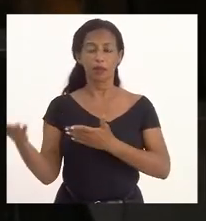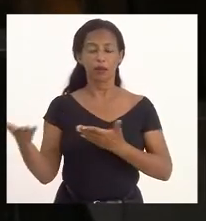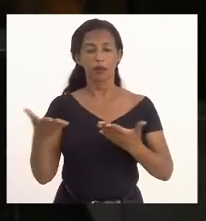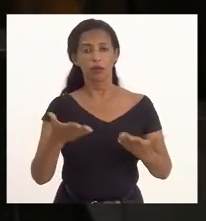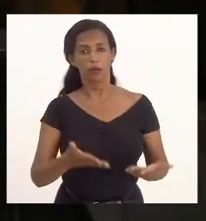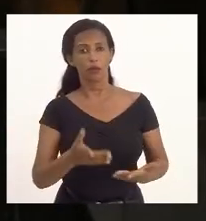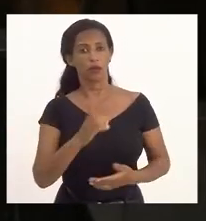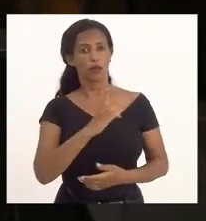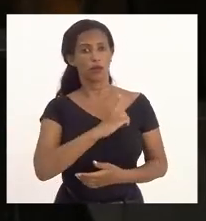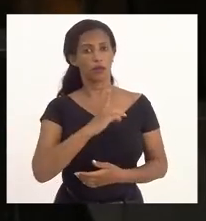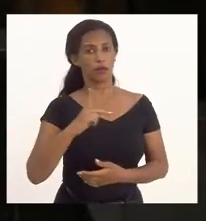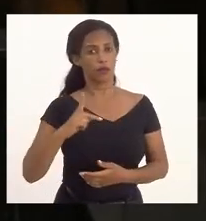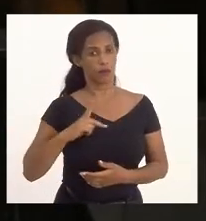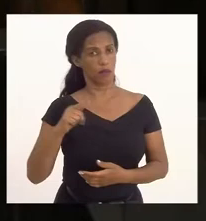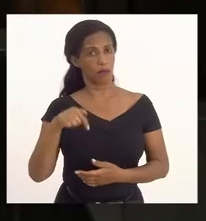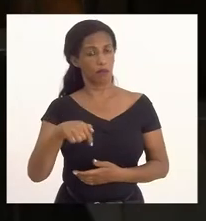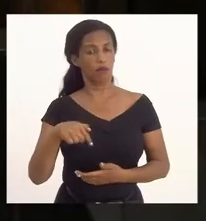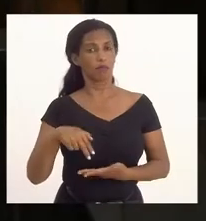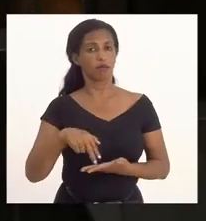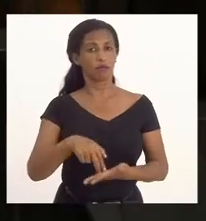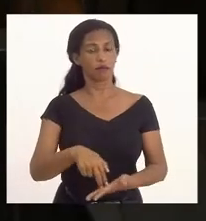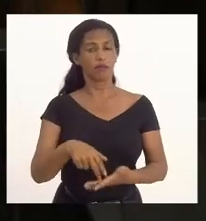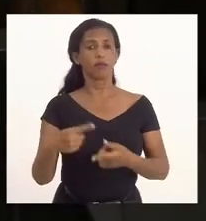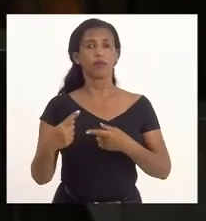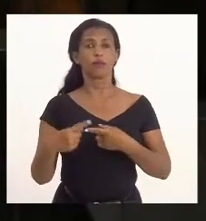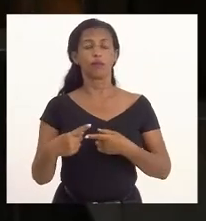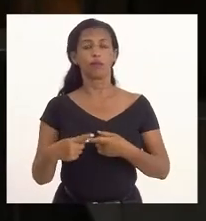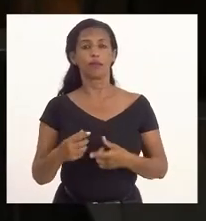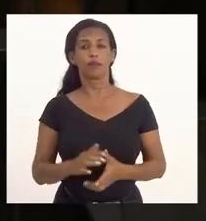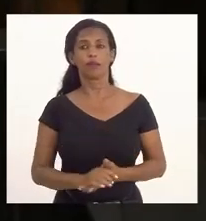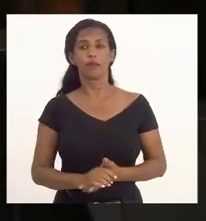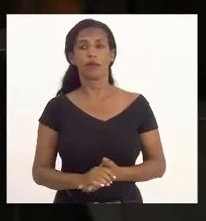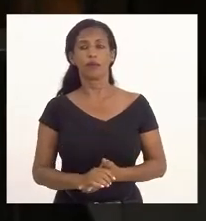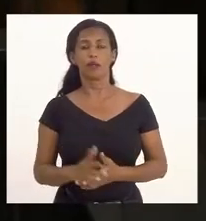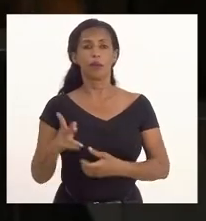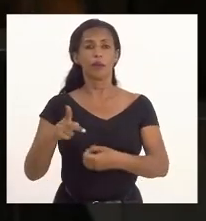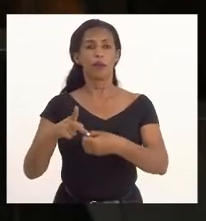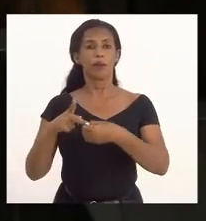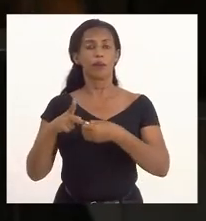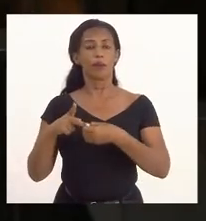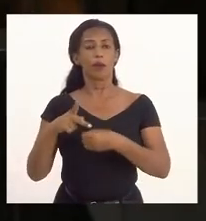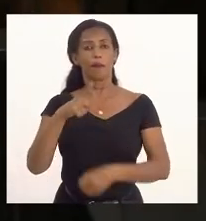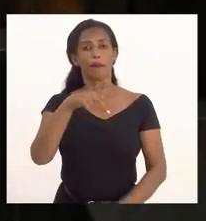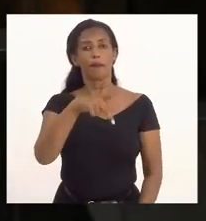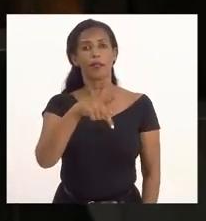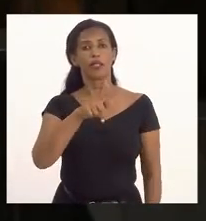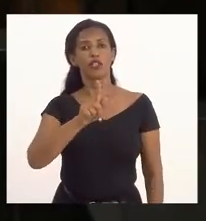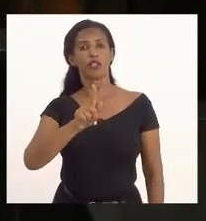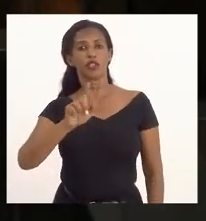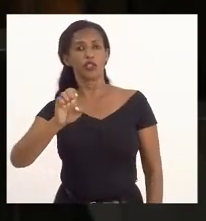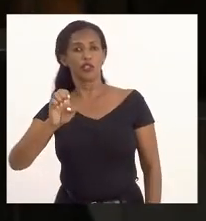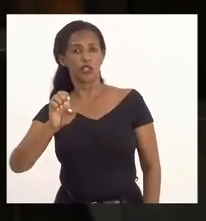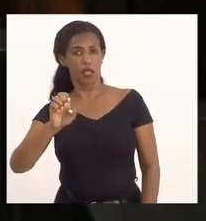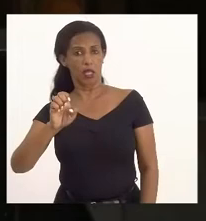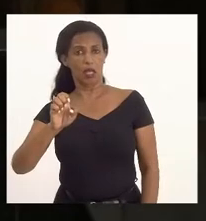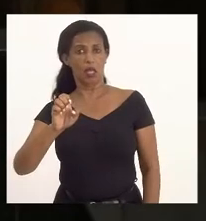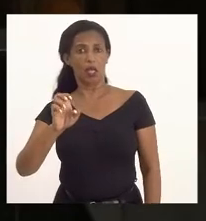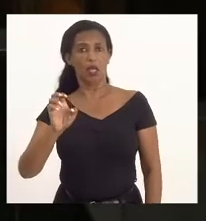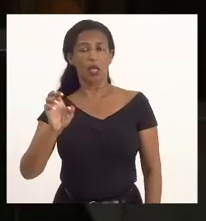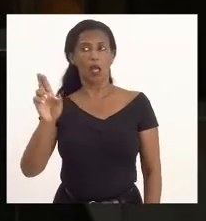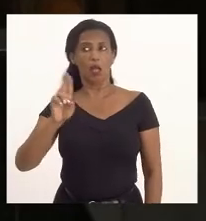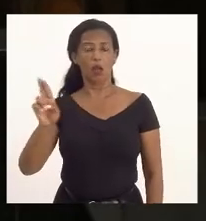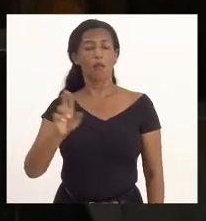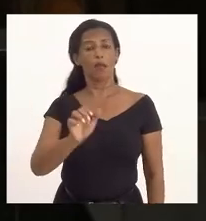da Defensoria à tona, porque o Procurador-Geral da República, Augusto Aras,